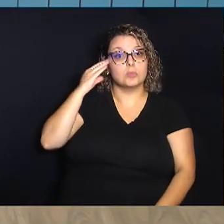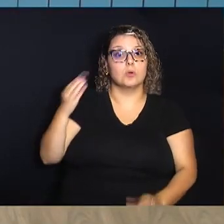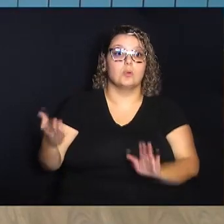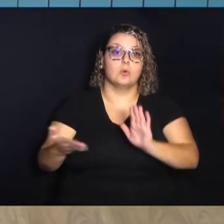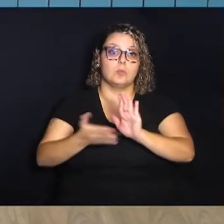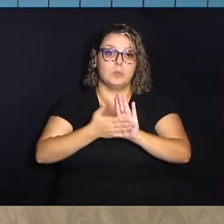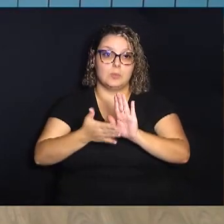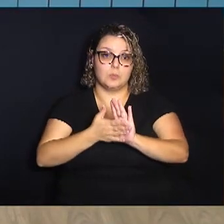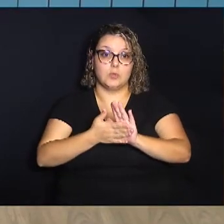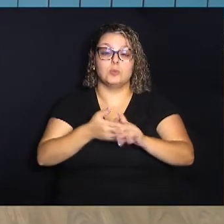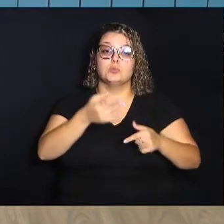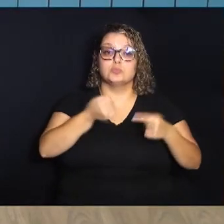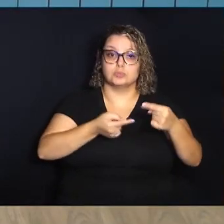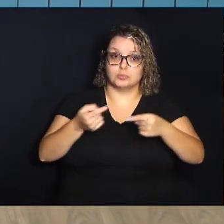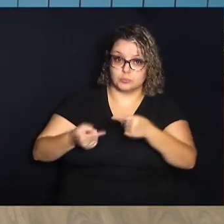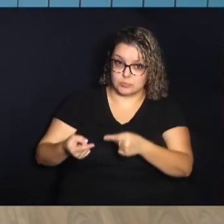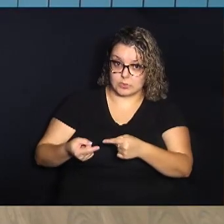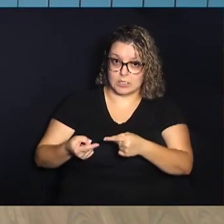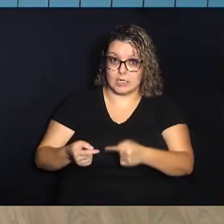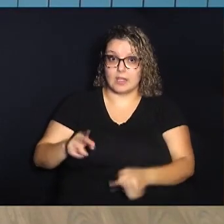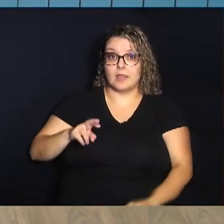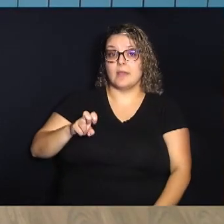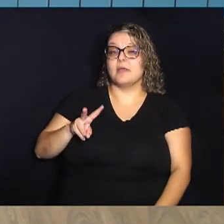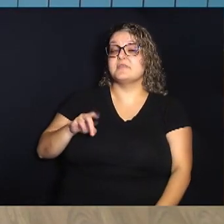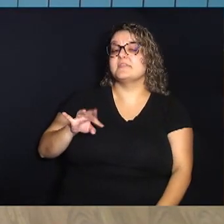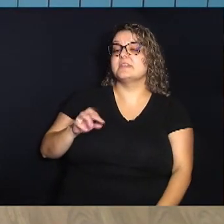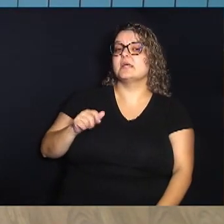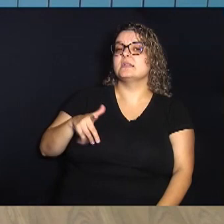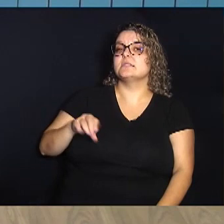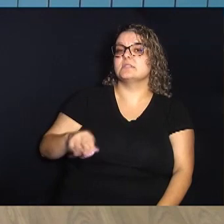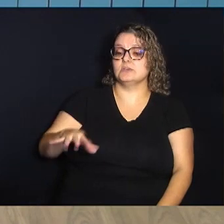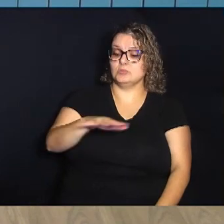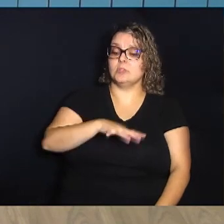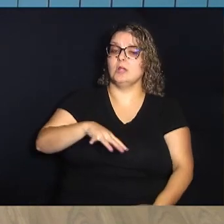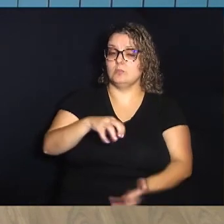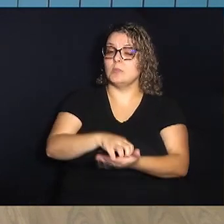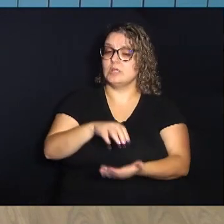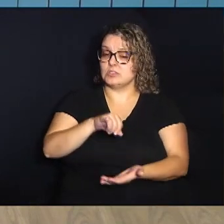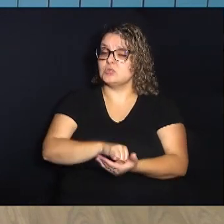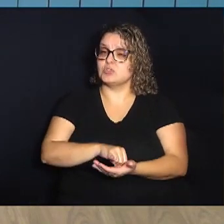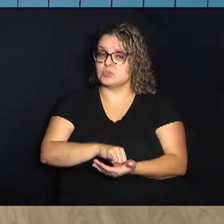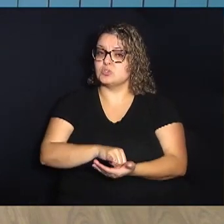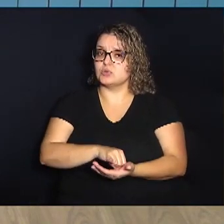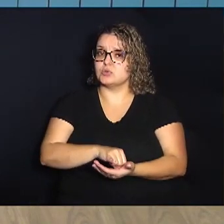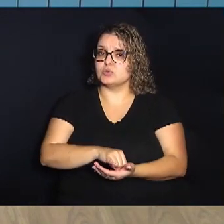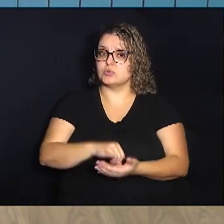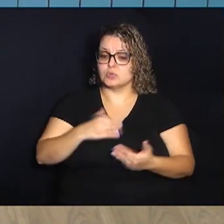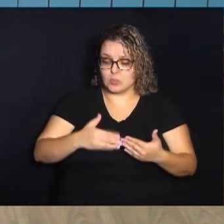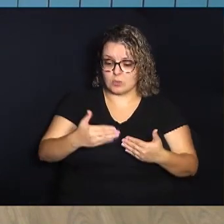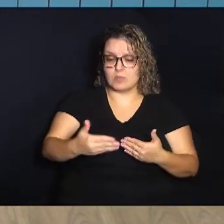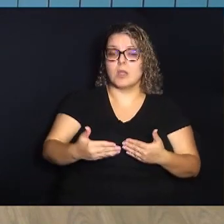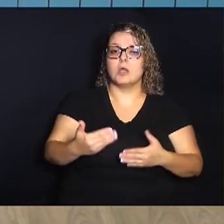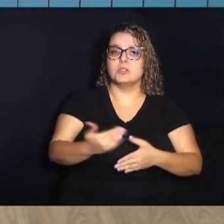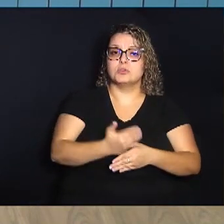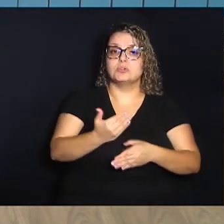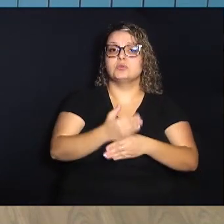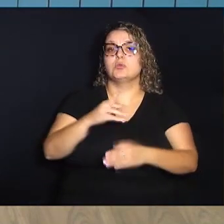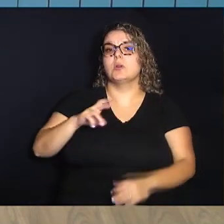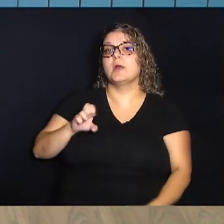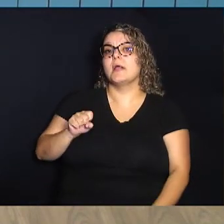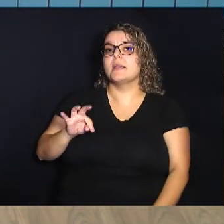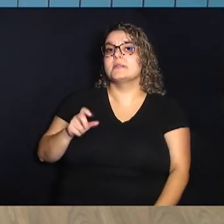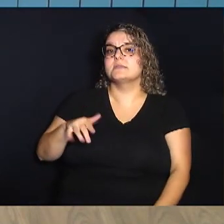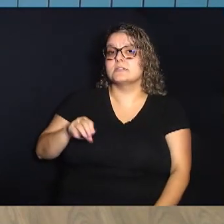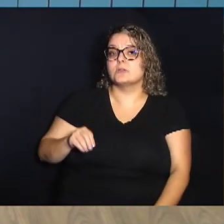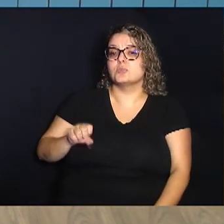um debate sobre a revitalização da região central de Campinas a partir das obras do restauro do